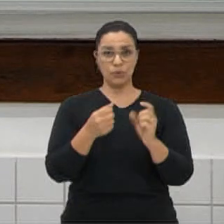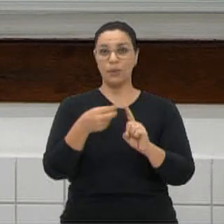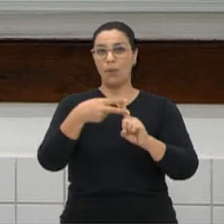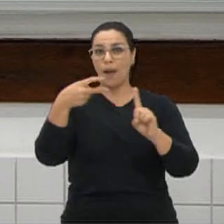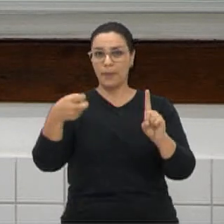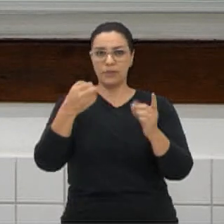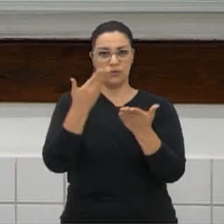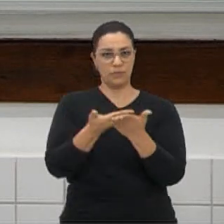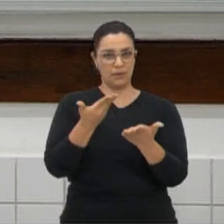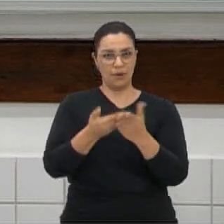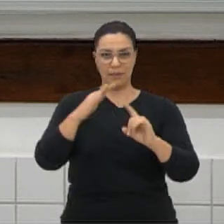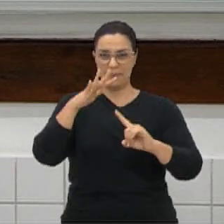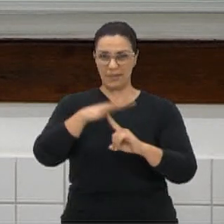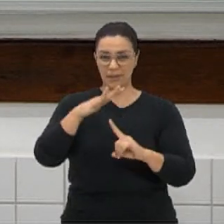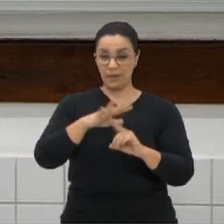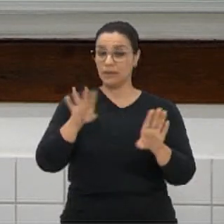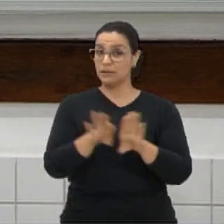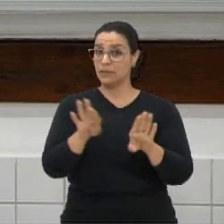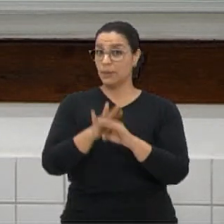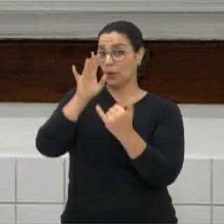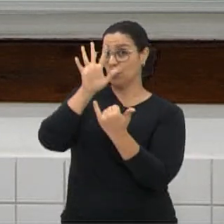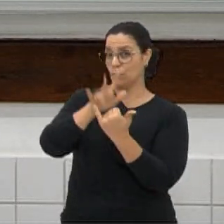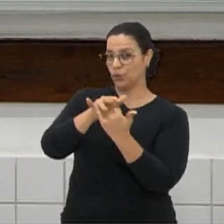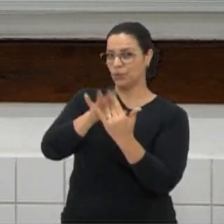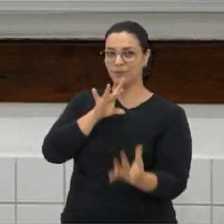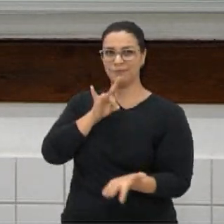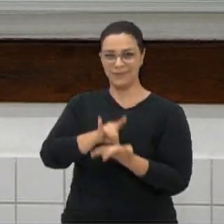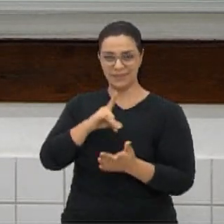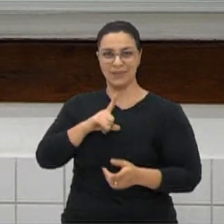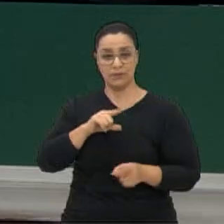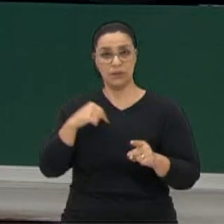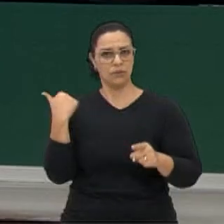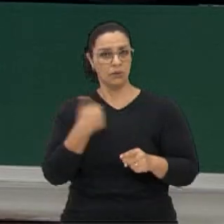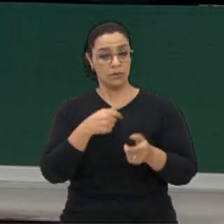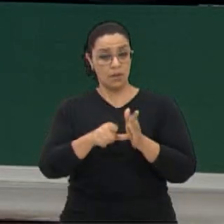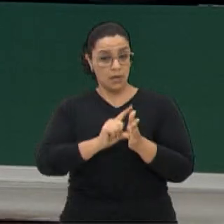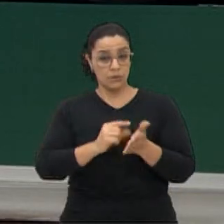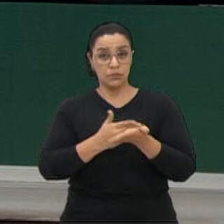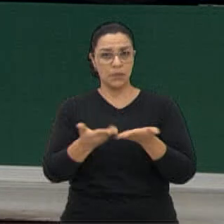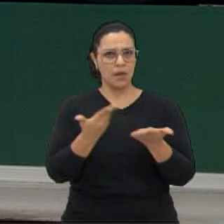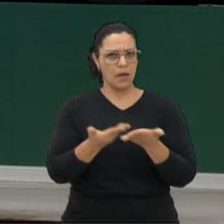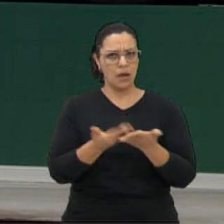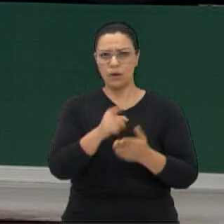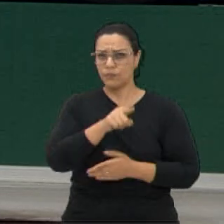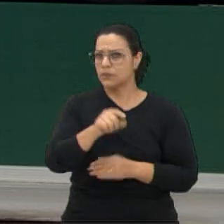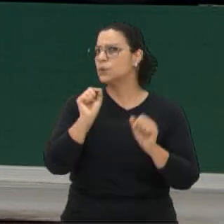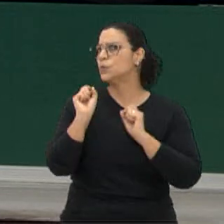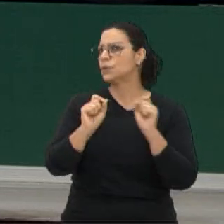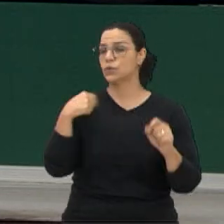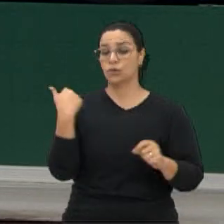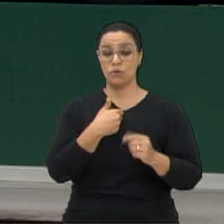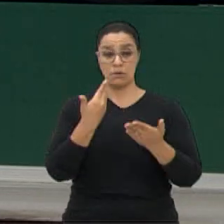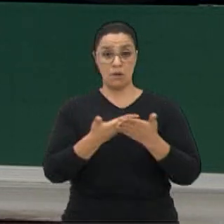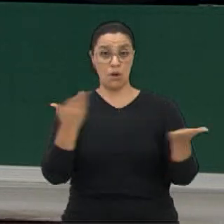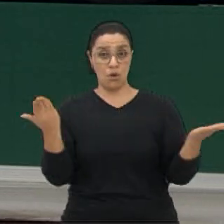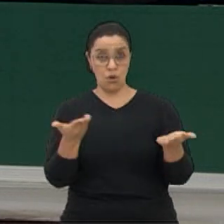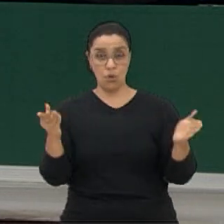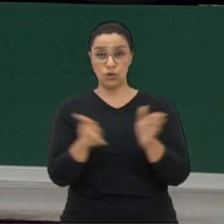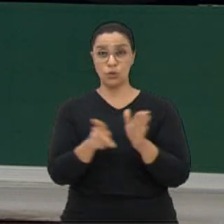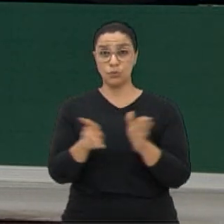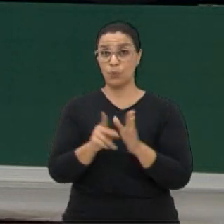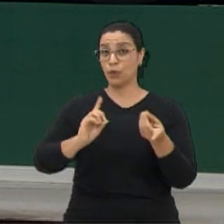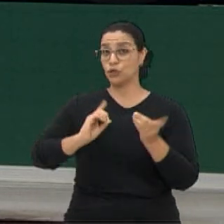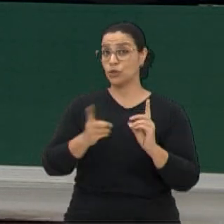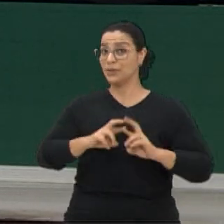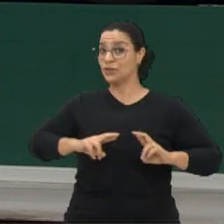Aula Paraná e também pelo canal oficial do YouTube. E antes de começar a nossa aula, eu quero falar para você o seguinte, que a nossa aula de hoje ela tem uma